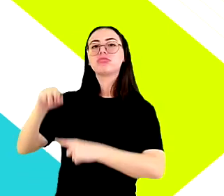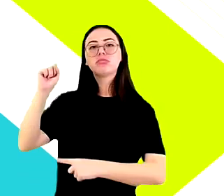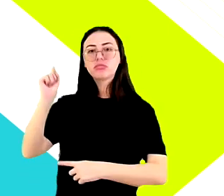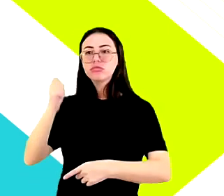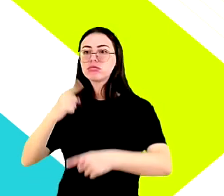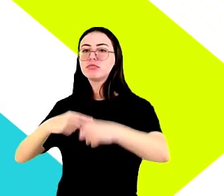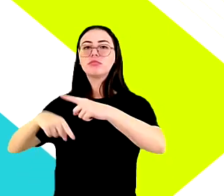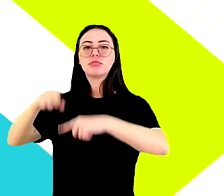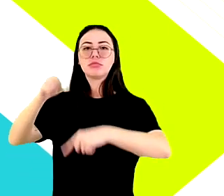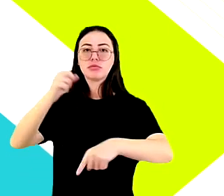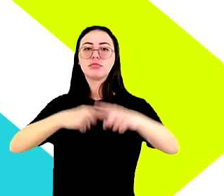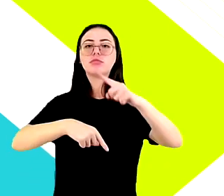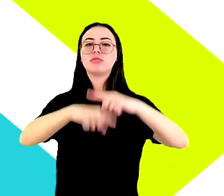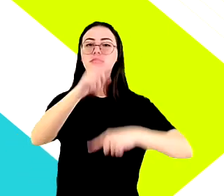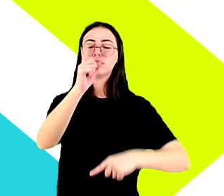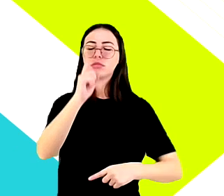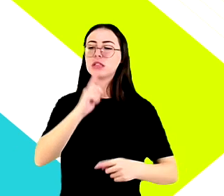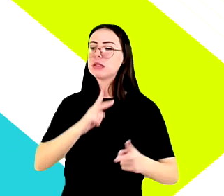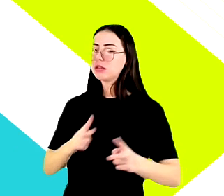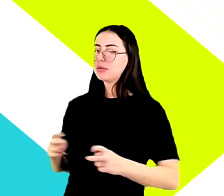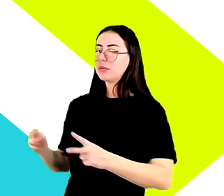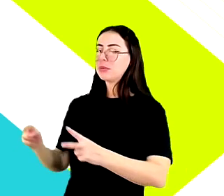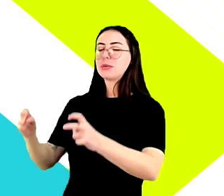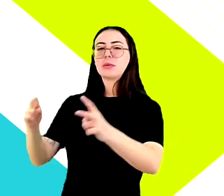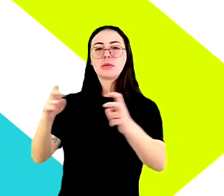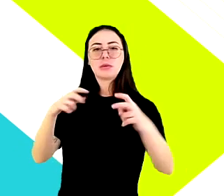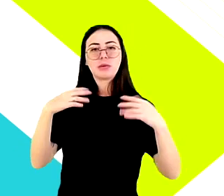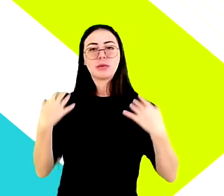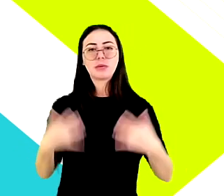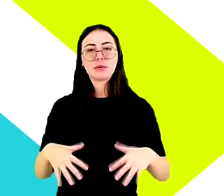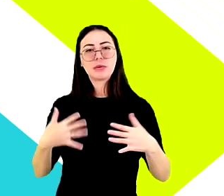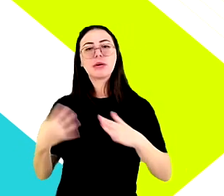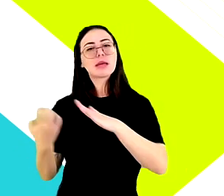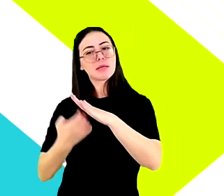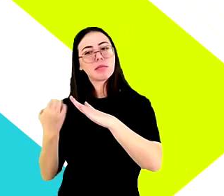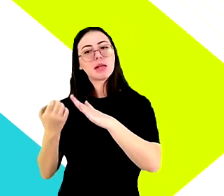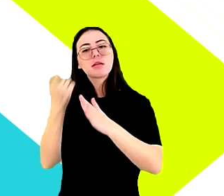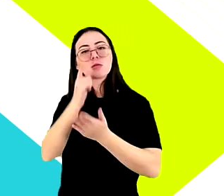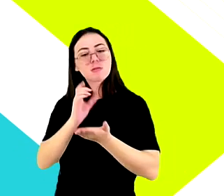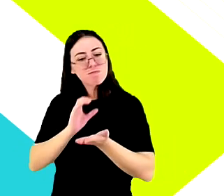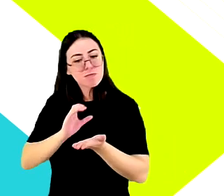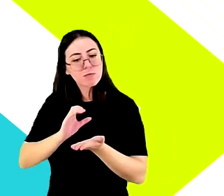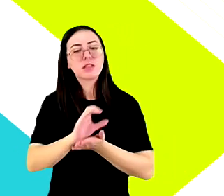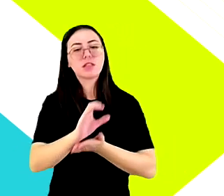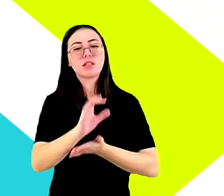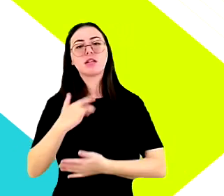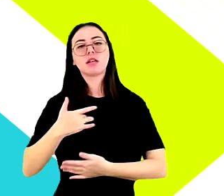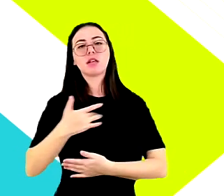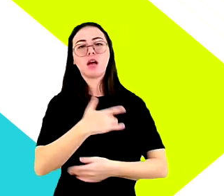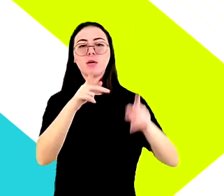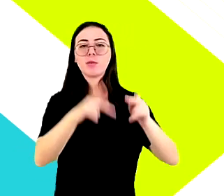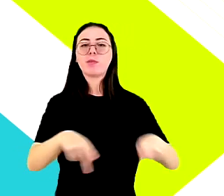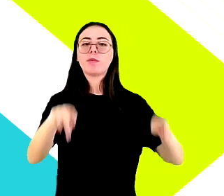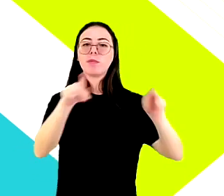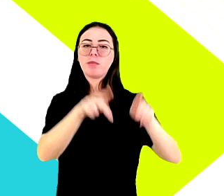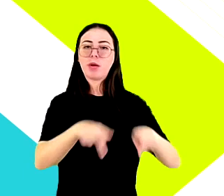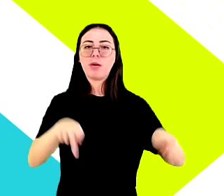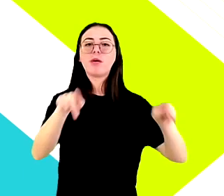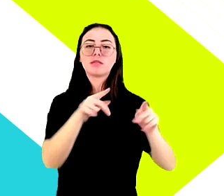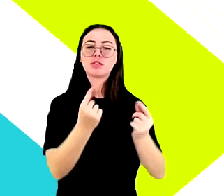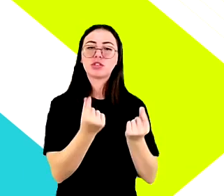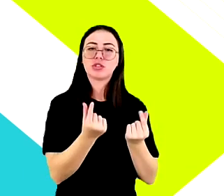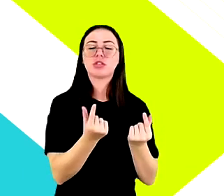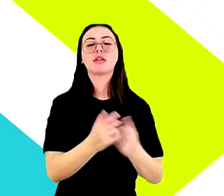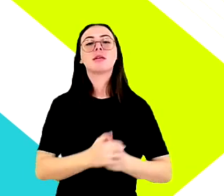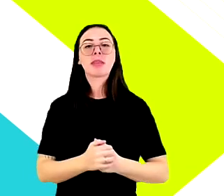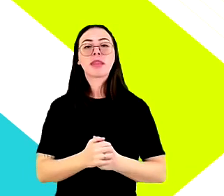muito forte, empresas que realmente investem na saúde das pessoas. E aí, hoje em dia, a gente tem 1,4